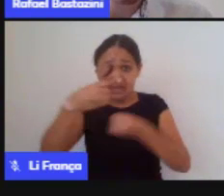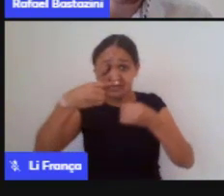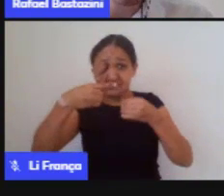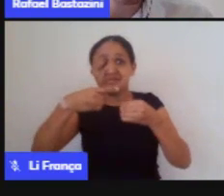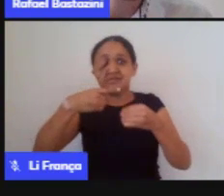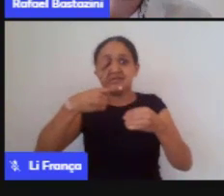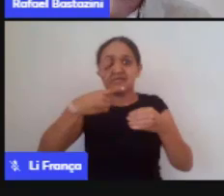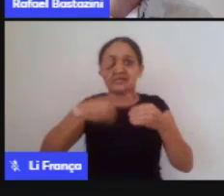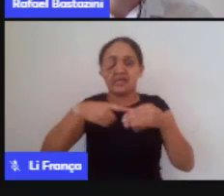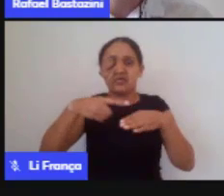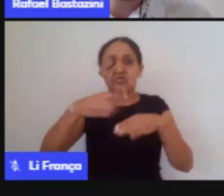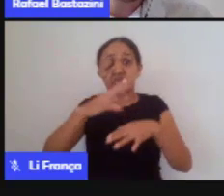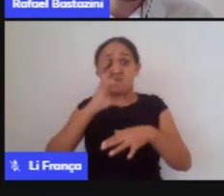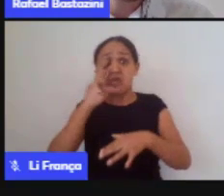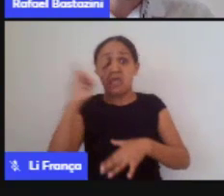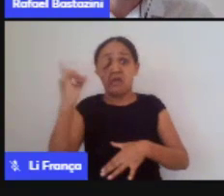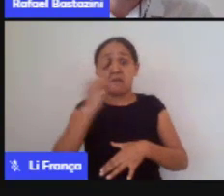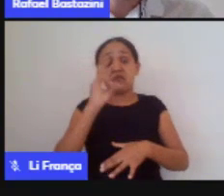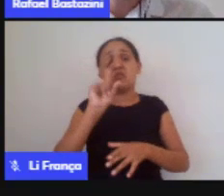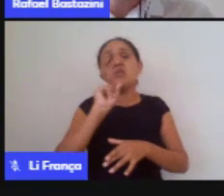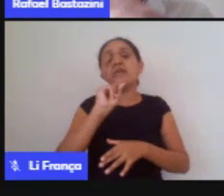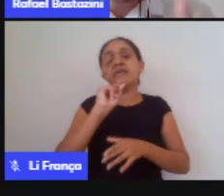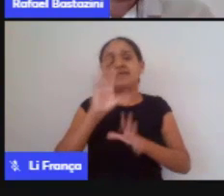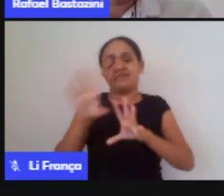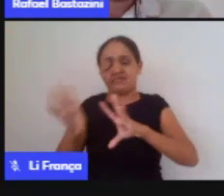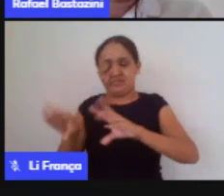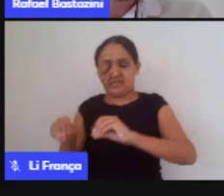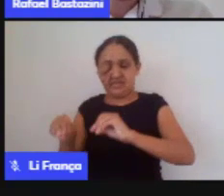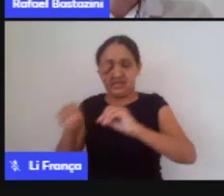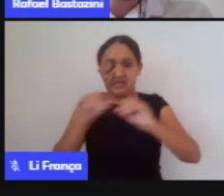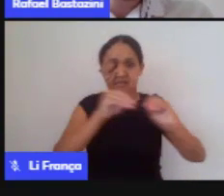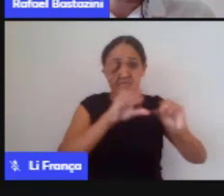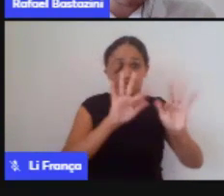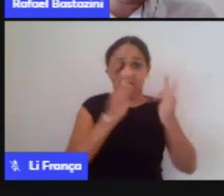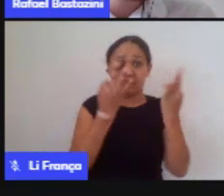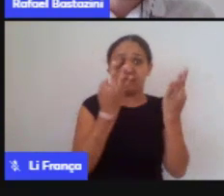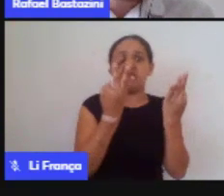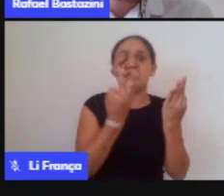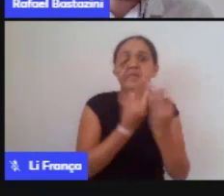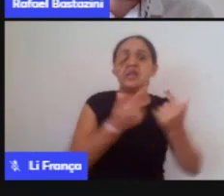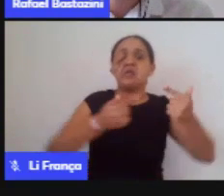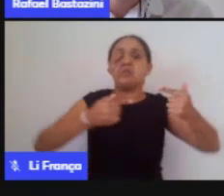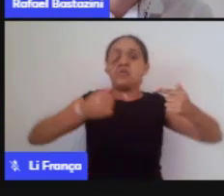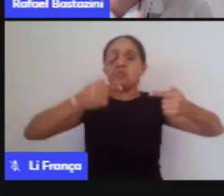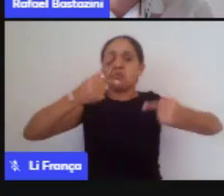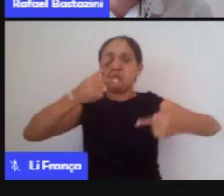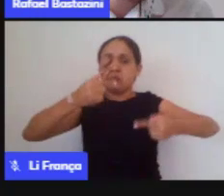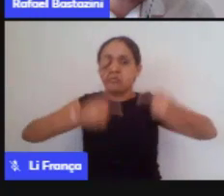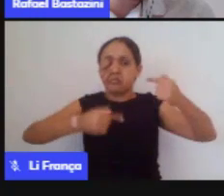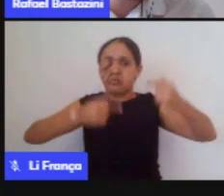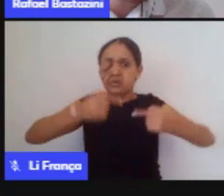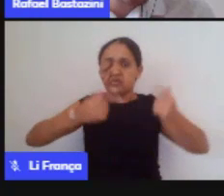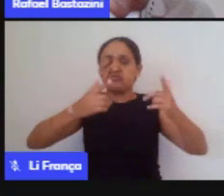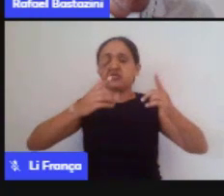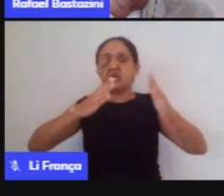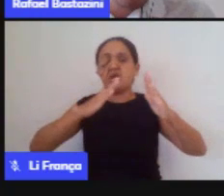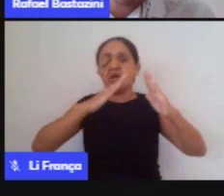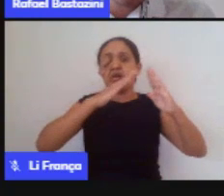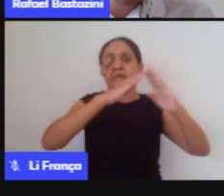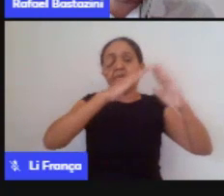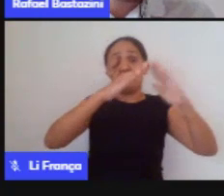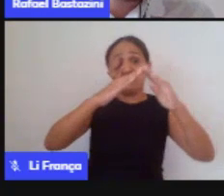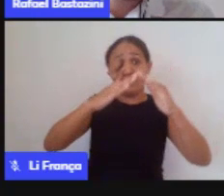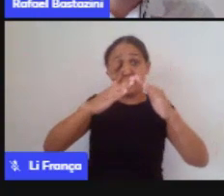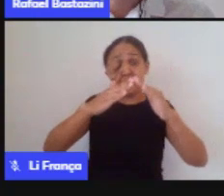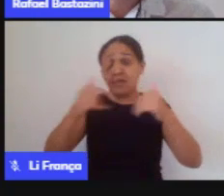remoção dessas famílias e por meio também de política habitacional, dando condições mais